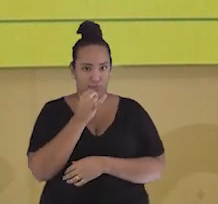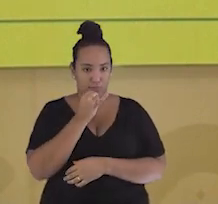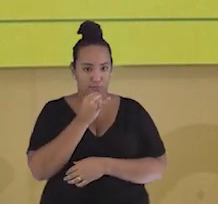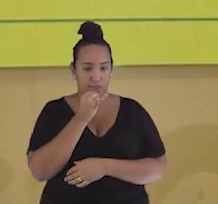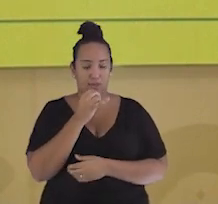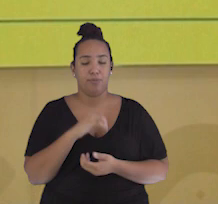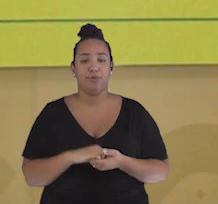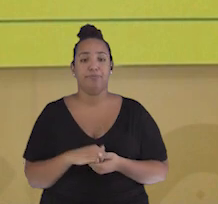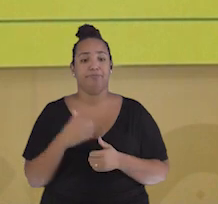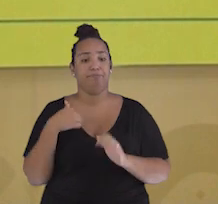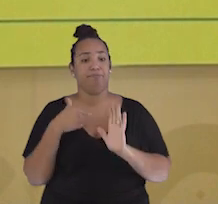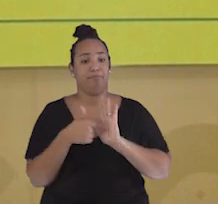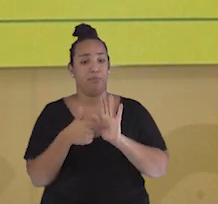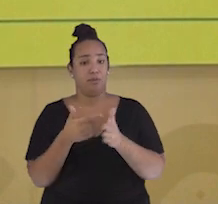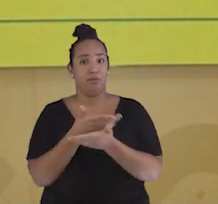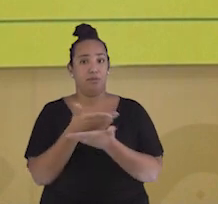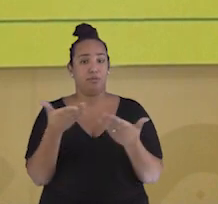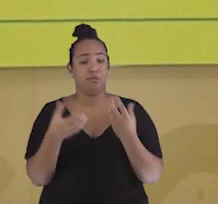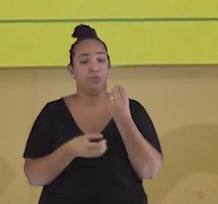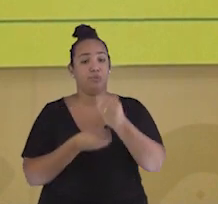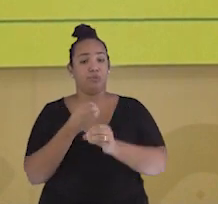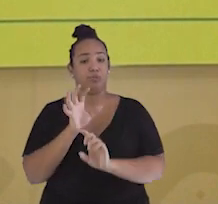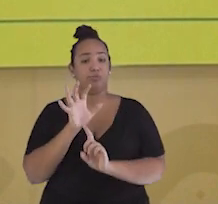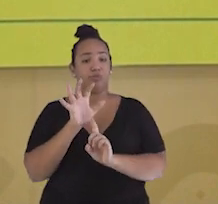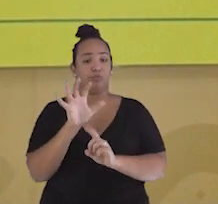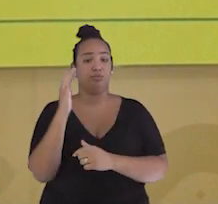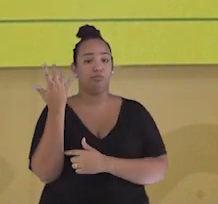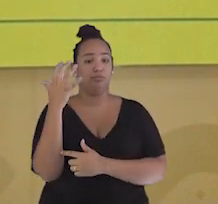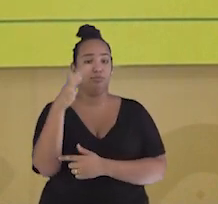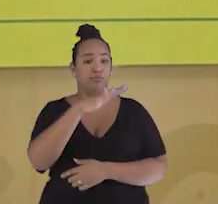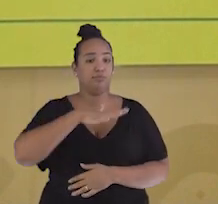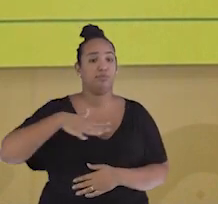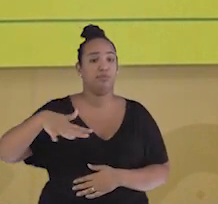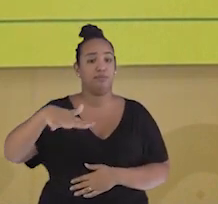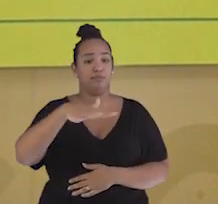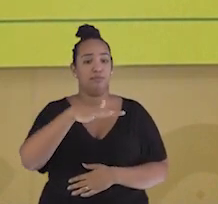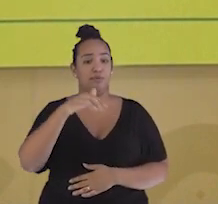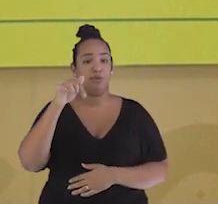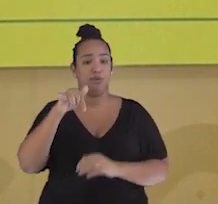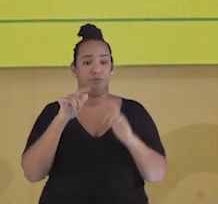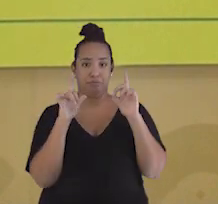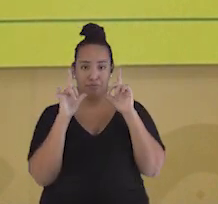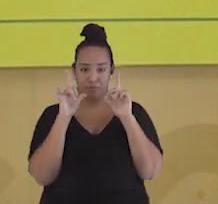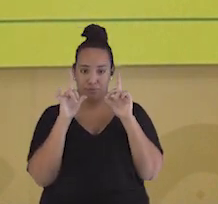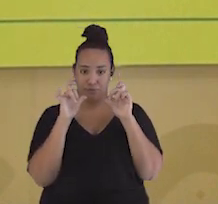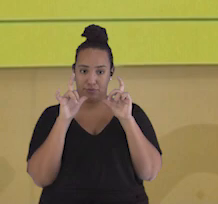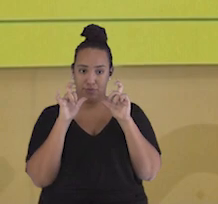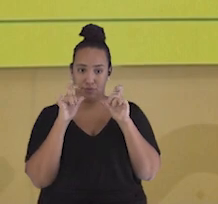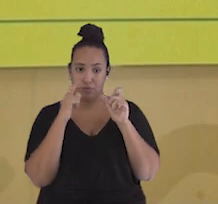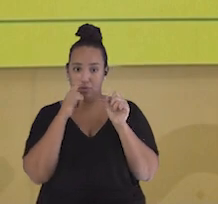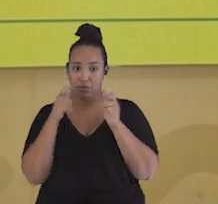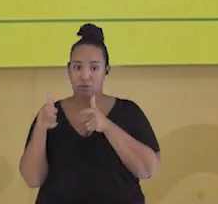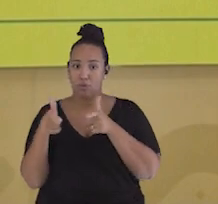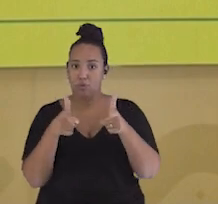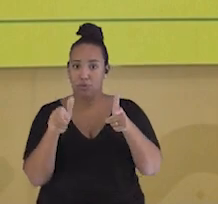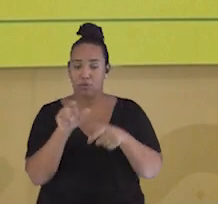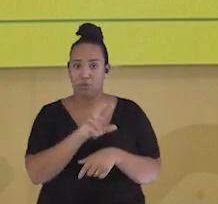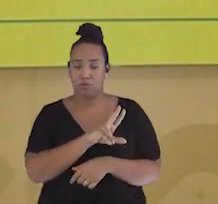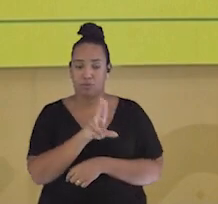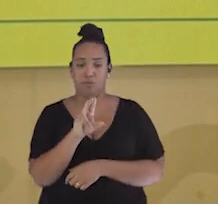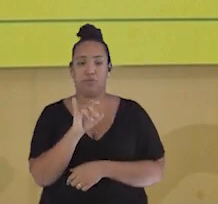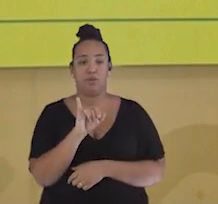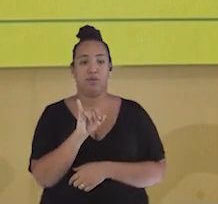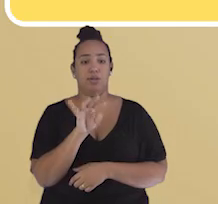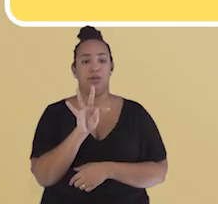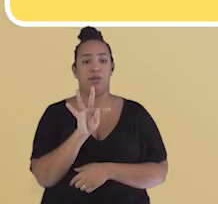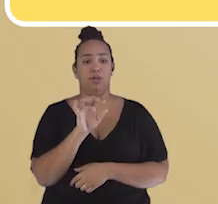instalação de infraestruturas ou moradias e construções, principalmente quando essas instalações ocorrem de forma não